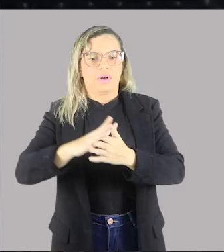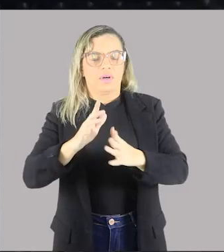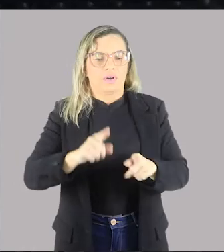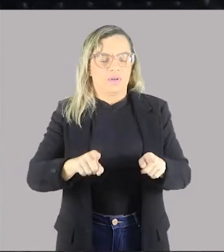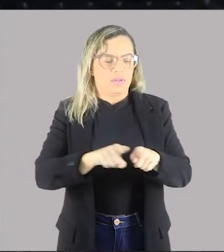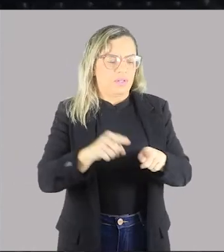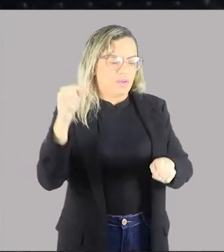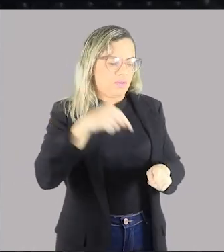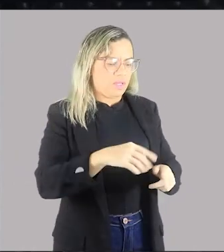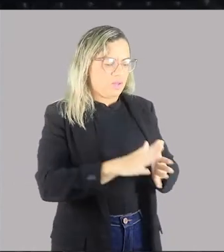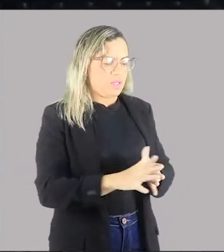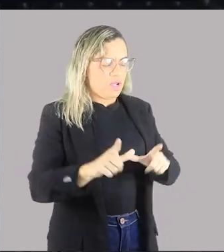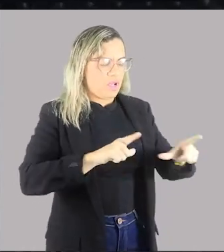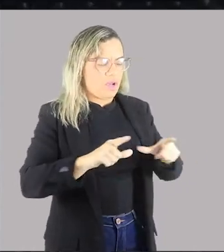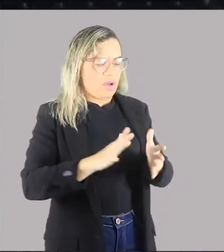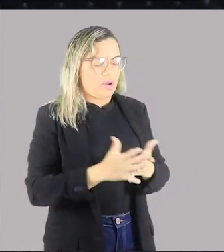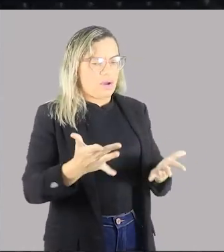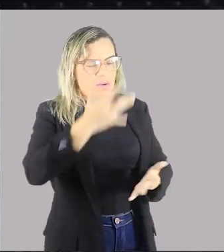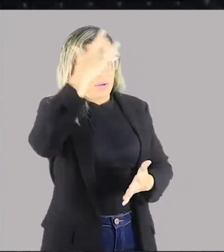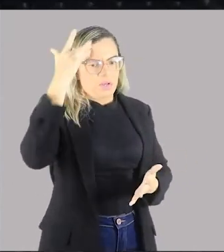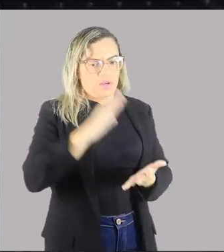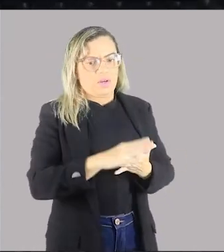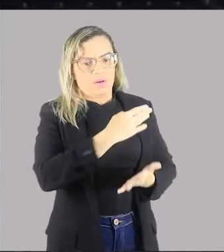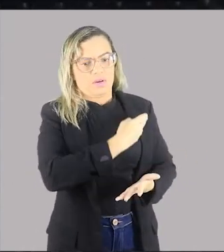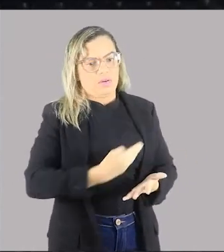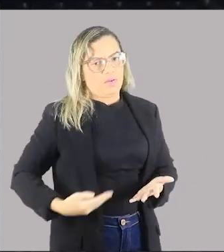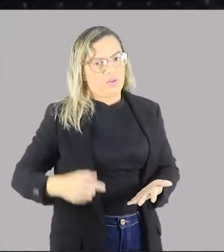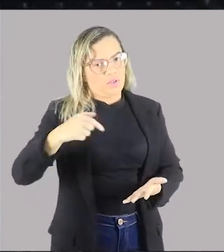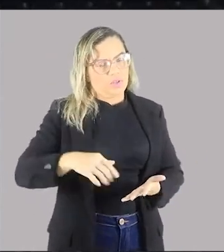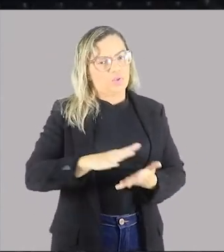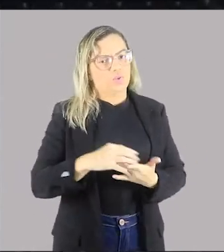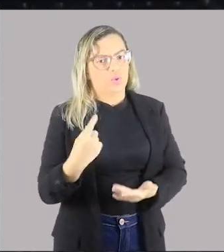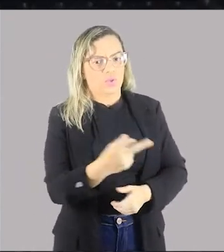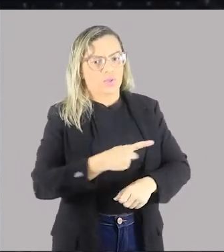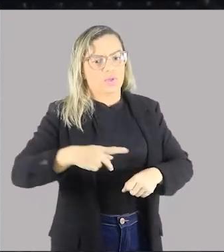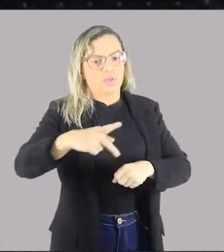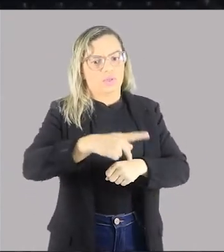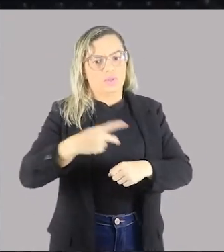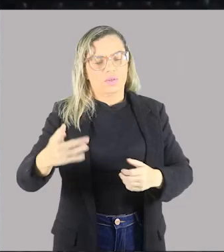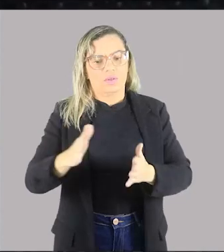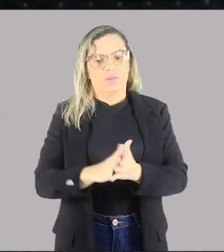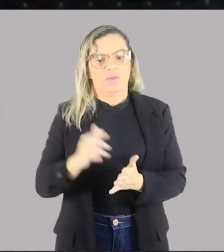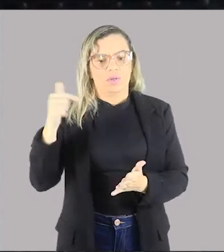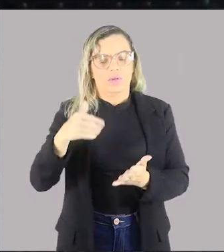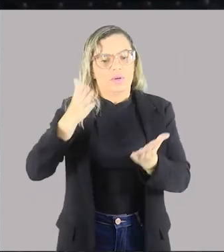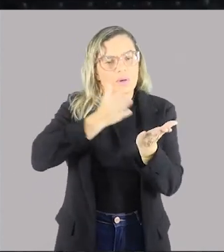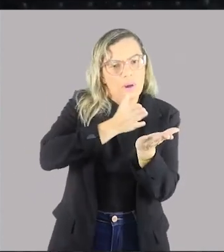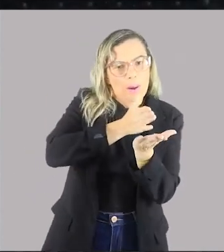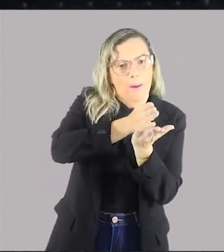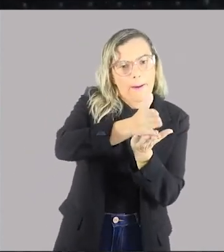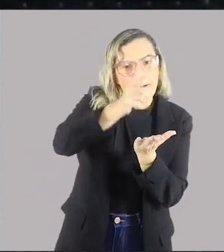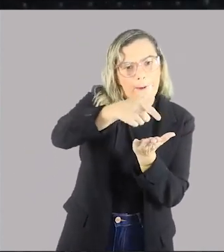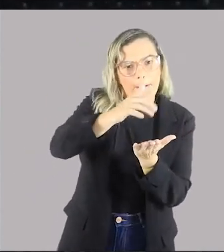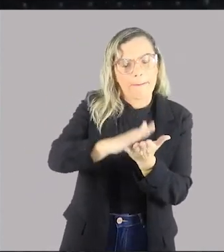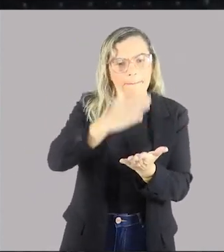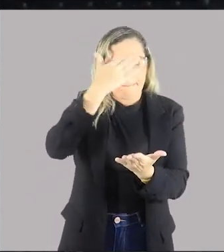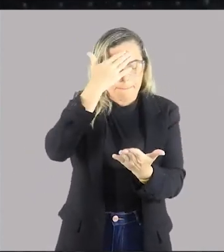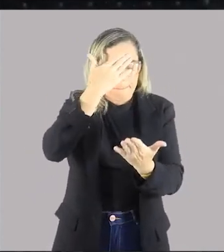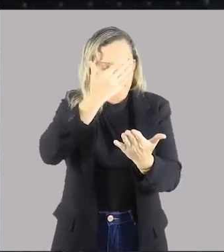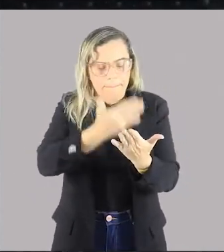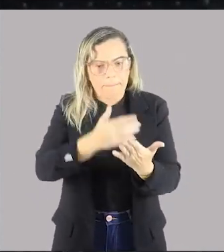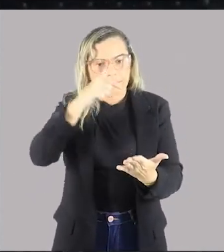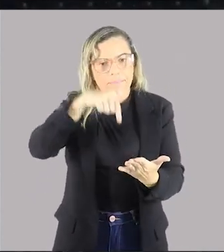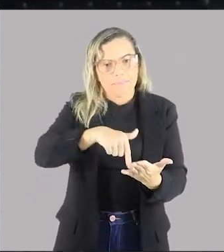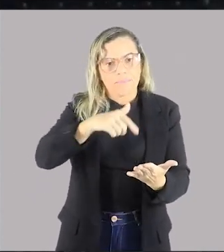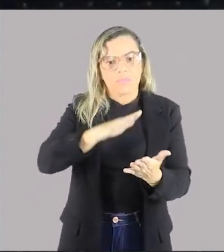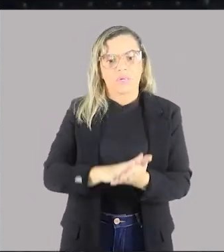ser servidor público. É necessário que haja aí uma compreensão dessa lealdade ao serviço público. Também